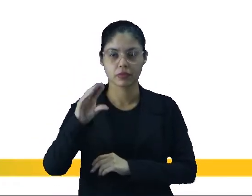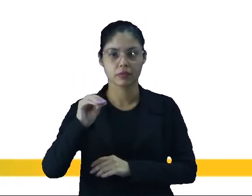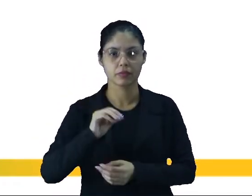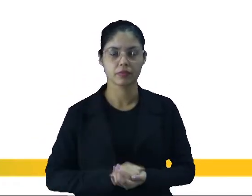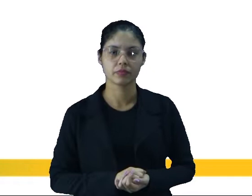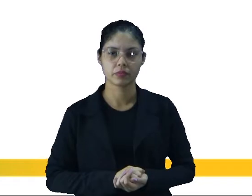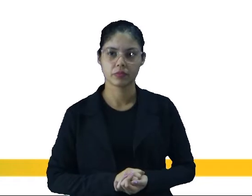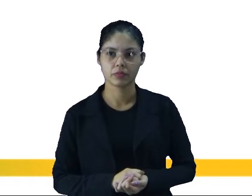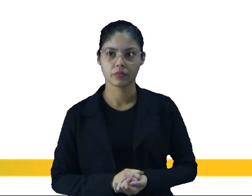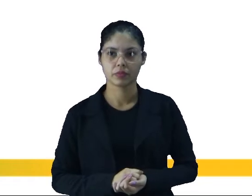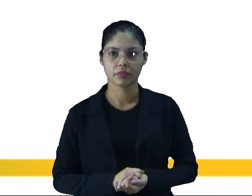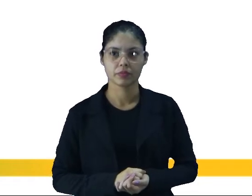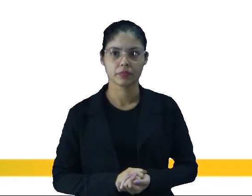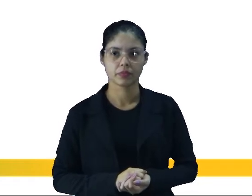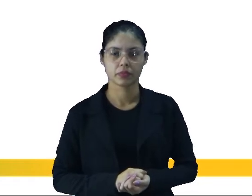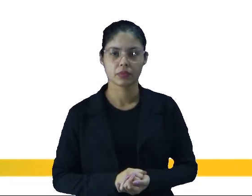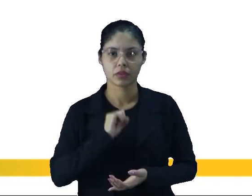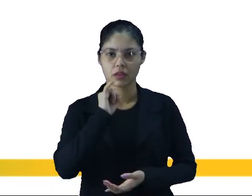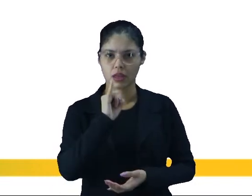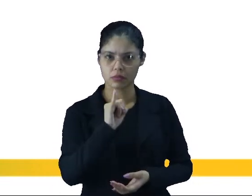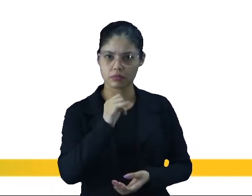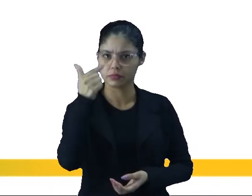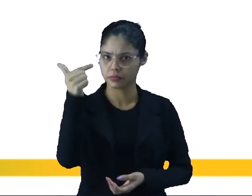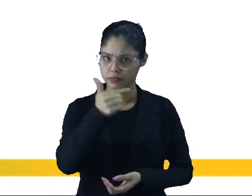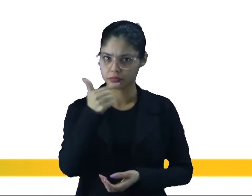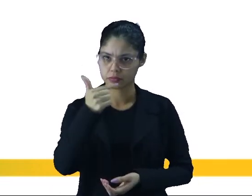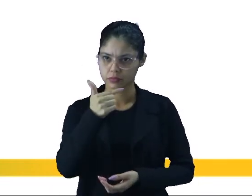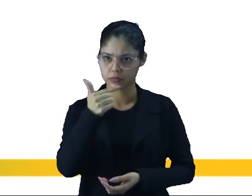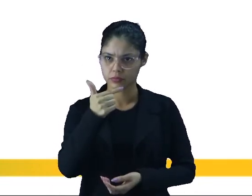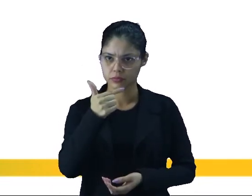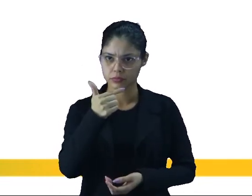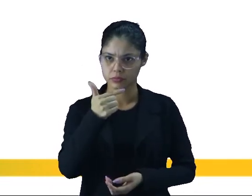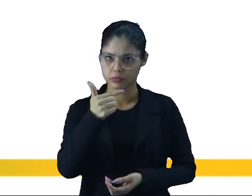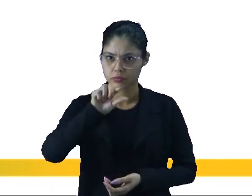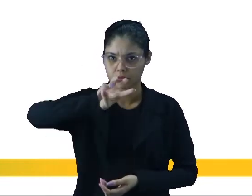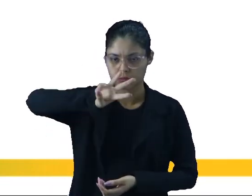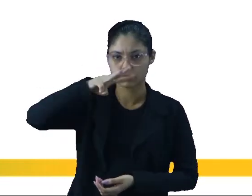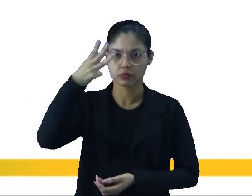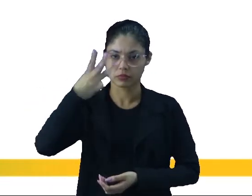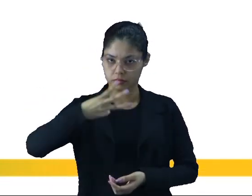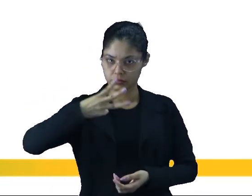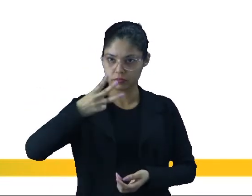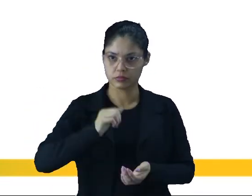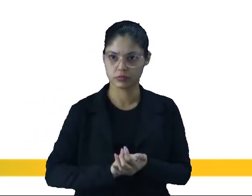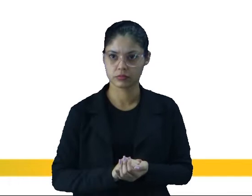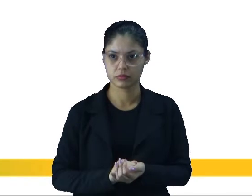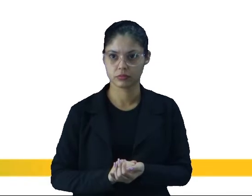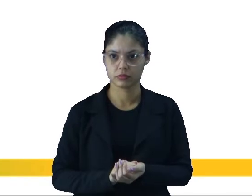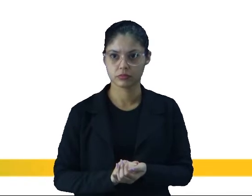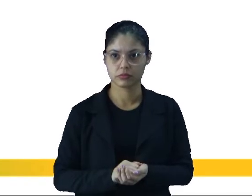entender, tá? E se eu pegasse o segundo pelo terceiro aqui, ó, tem 1, 2, 3, 4, 5